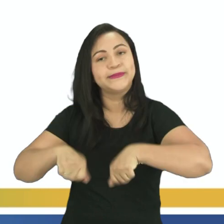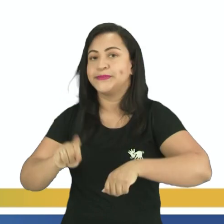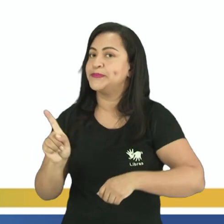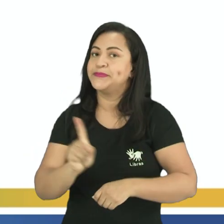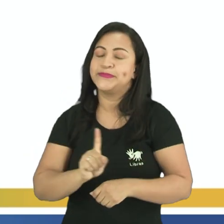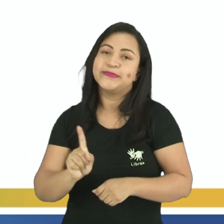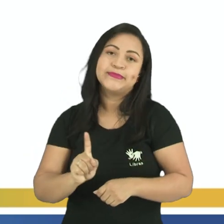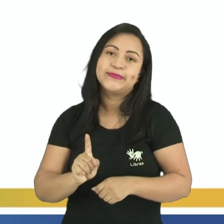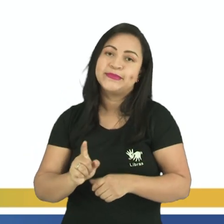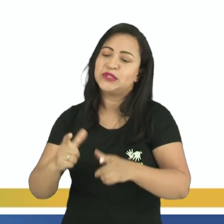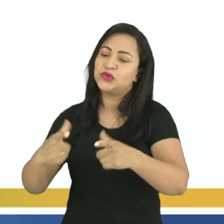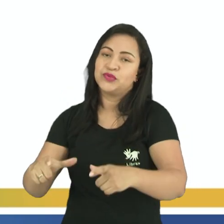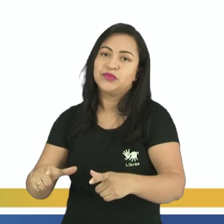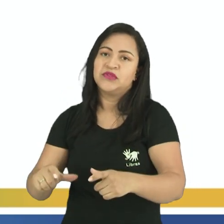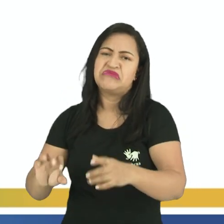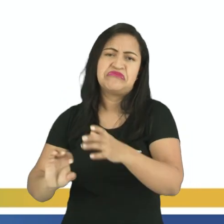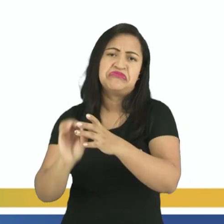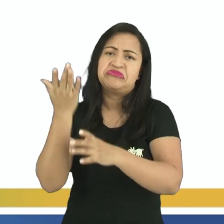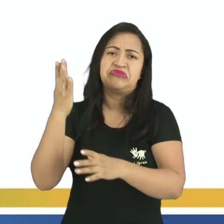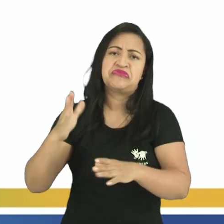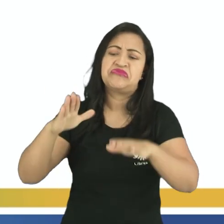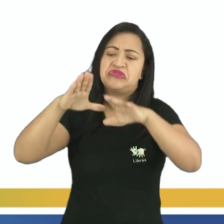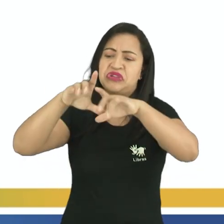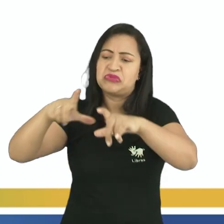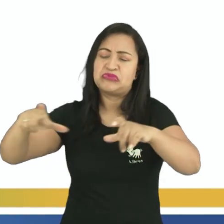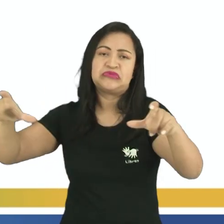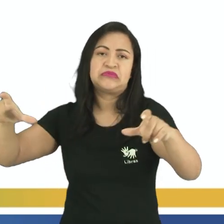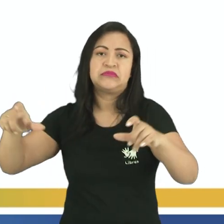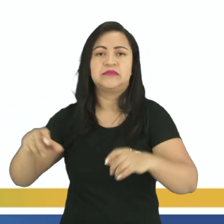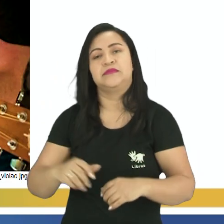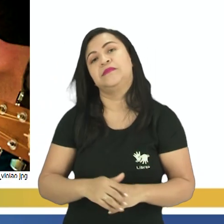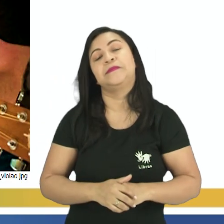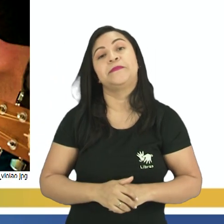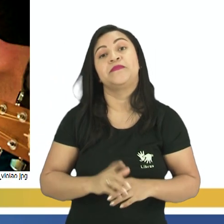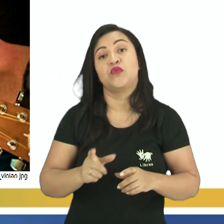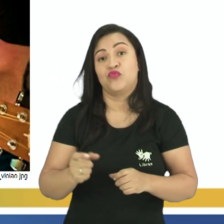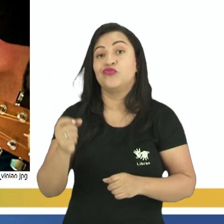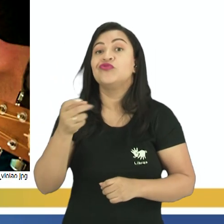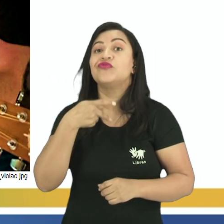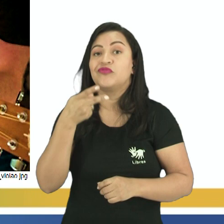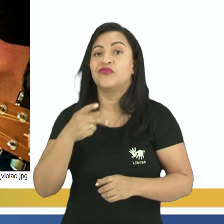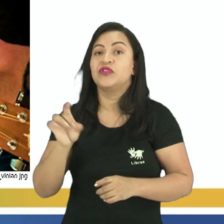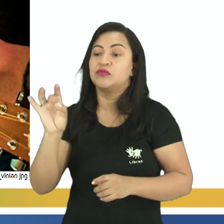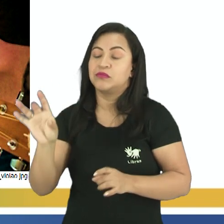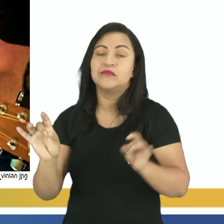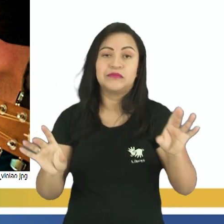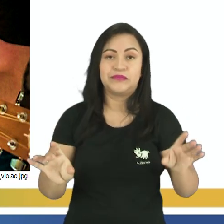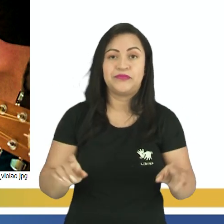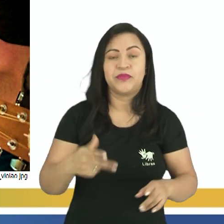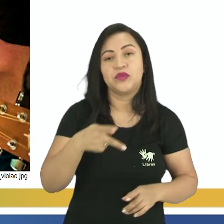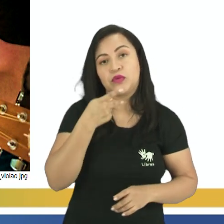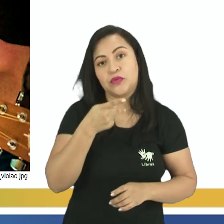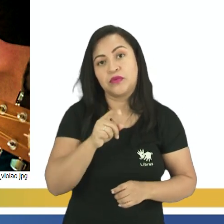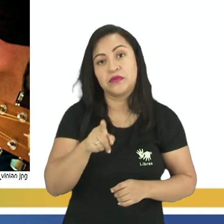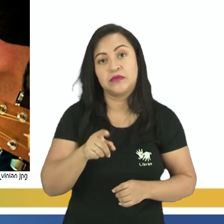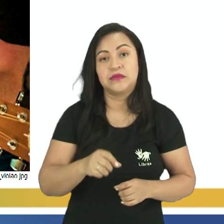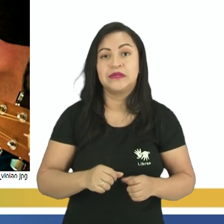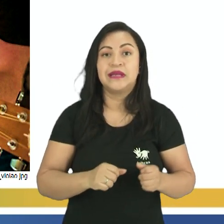meio, podendo ocorrer até no vácuo. Então, a gente vai falar sobre cada uma delas, tá? Então, como eu falei para vocês,